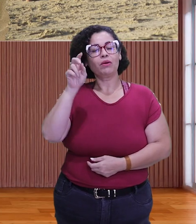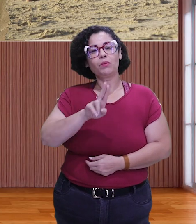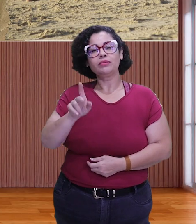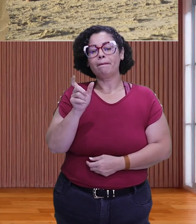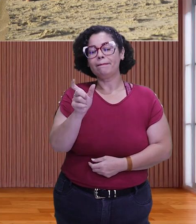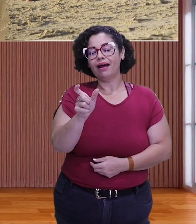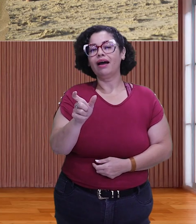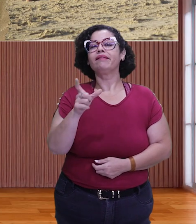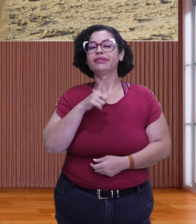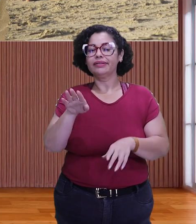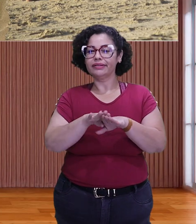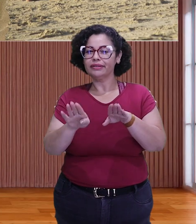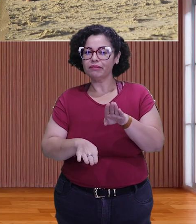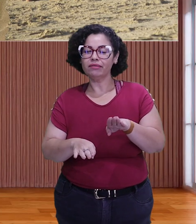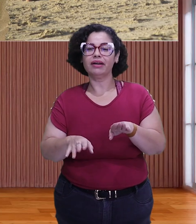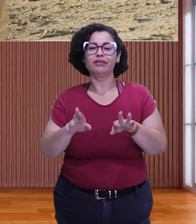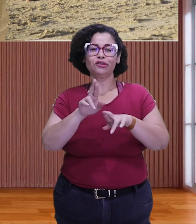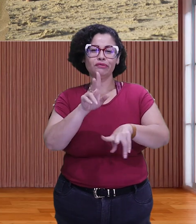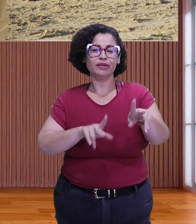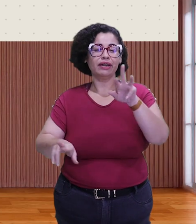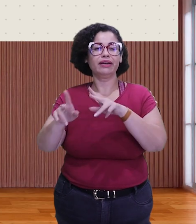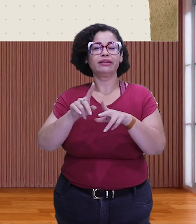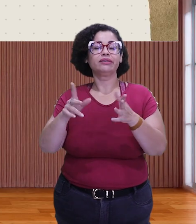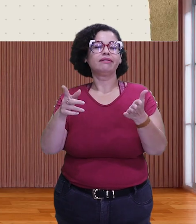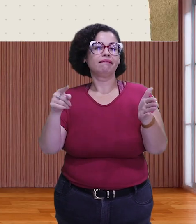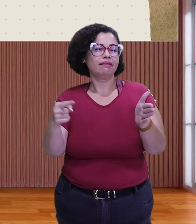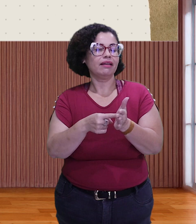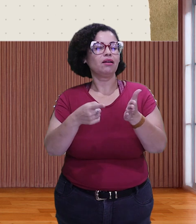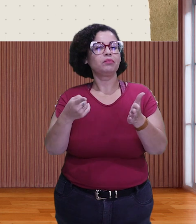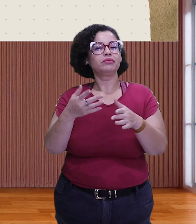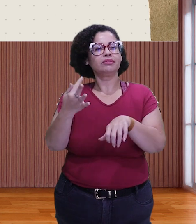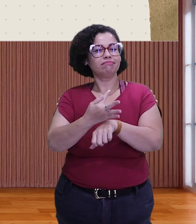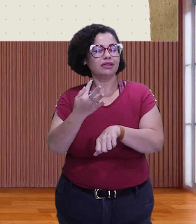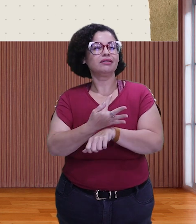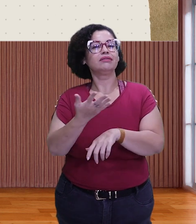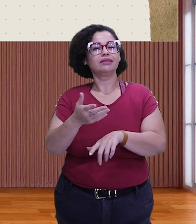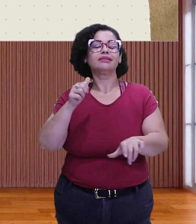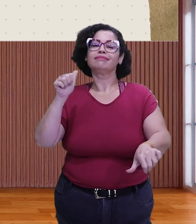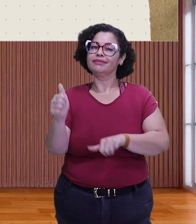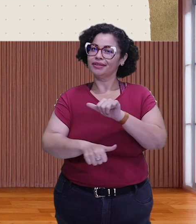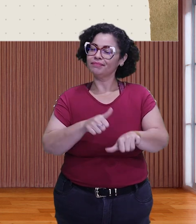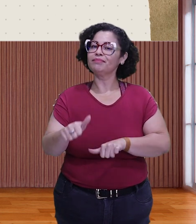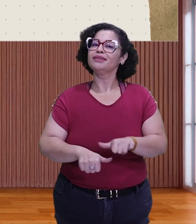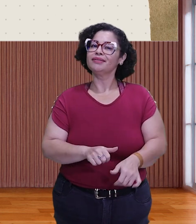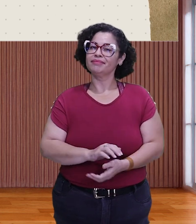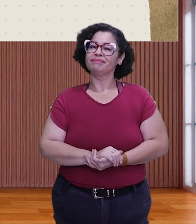palavras contra as desigualdades como forma de denúncia, resistência e transformação.